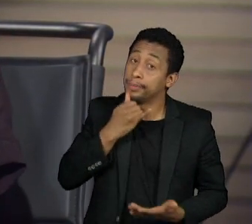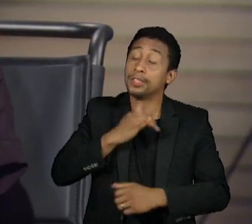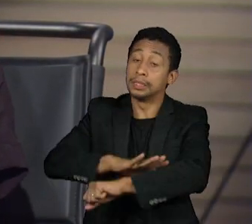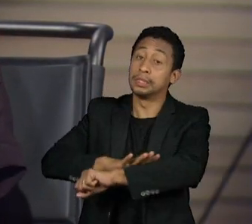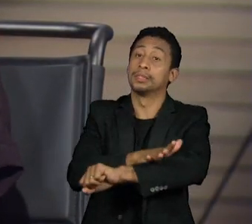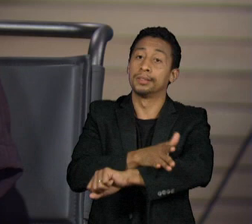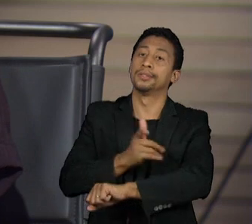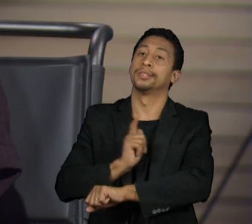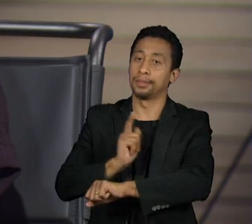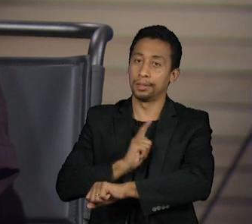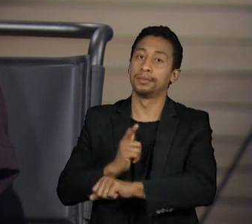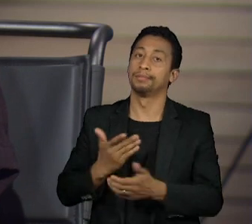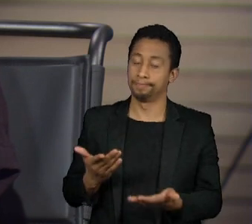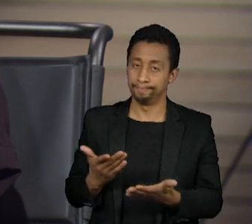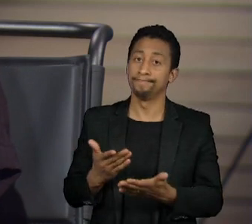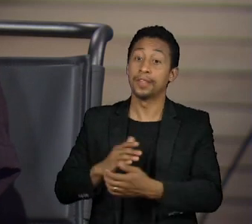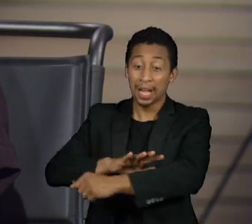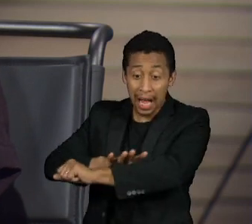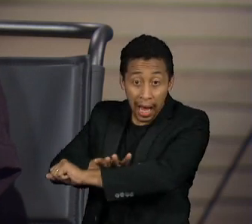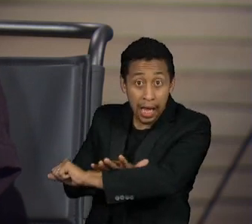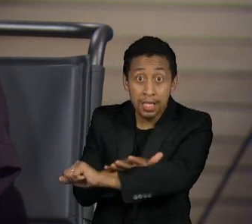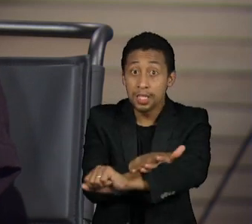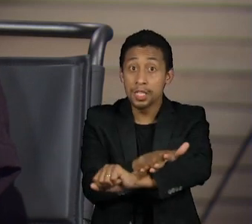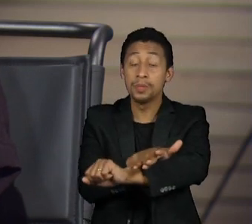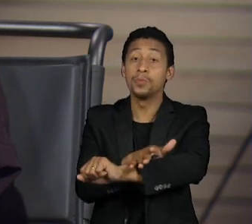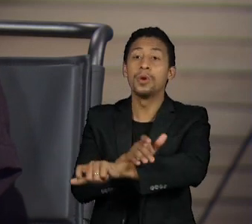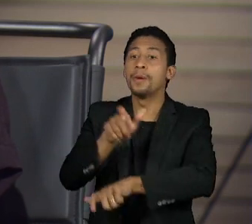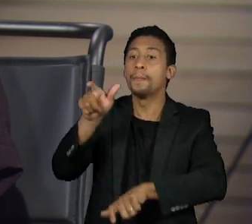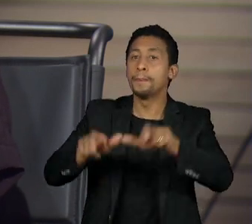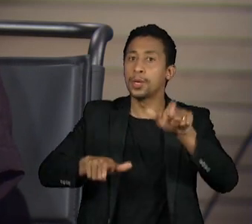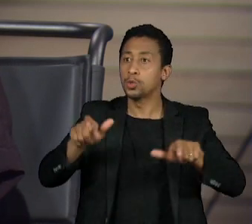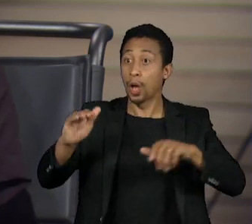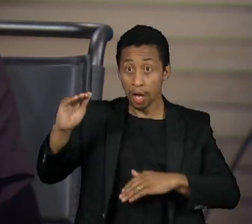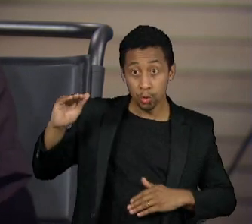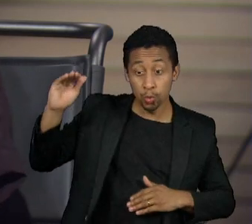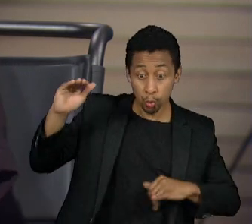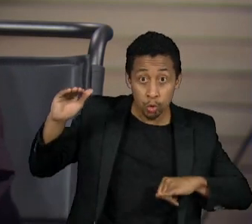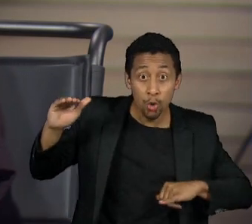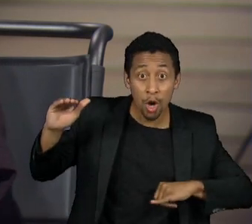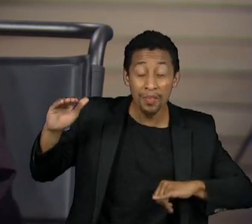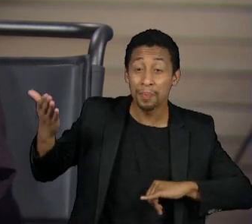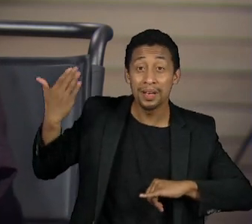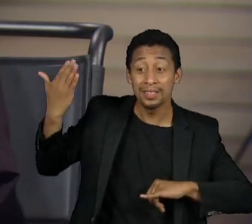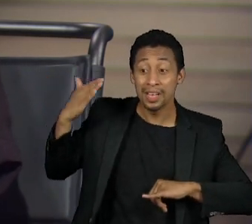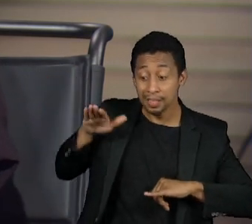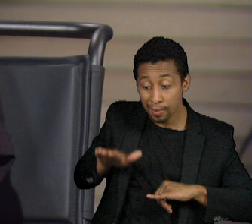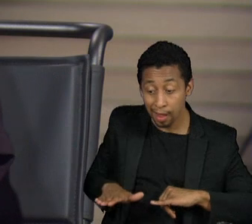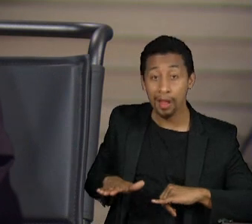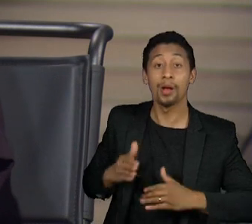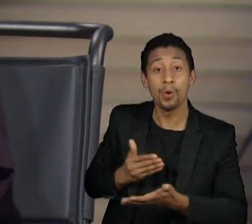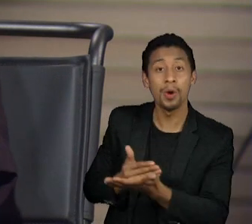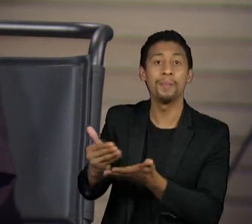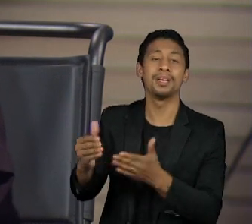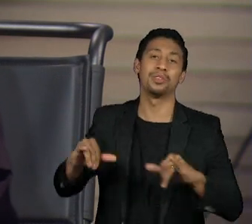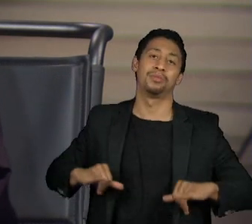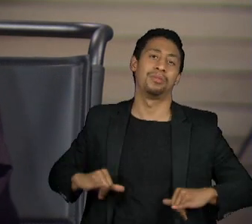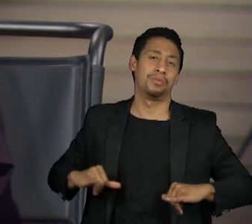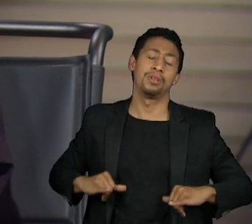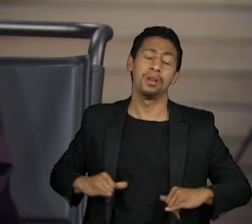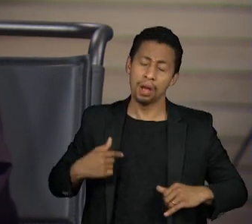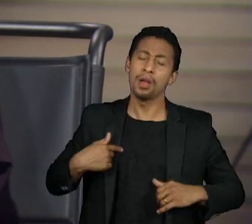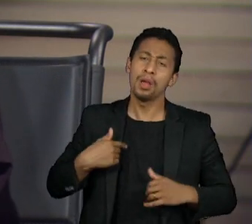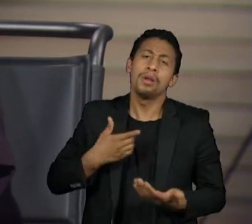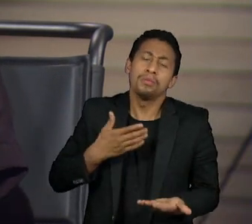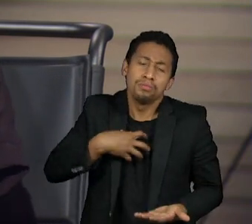racismo, ele não afeta as pessoas negras quando elas são adultas apenas. Ele começa desde o começo da vida, da nossa vida, eu posso dizer.